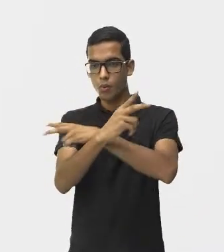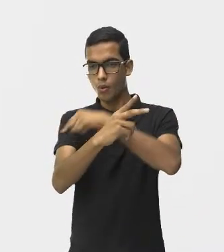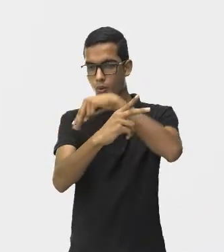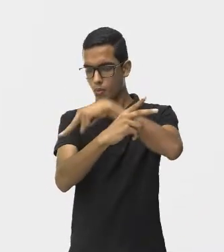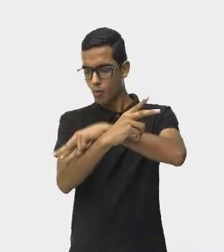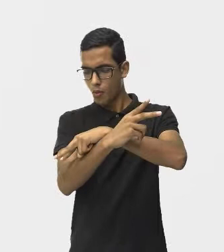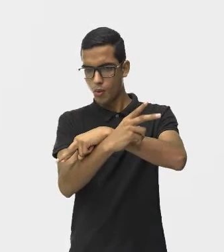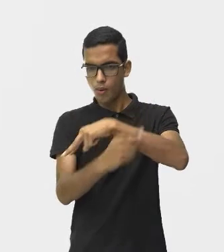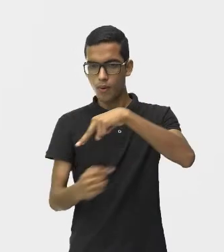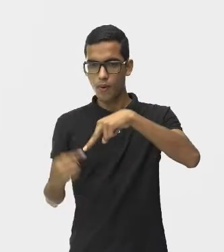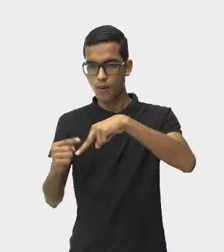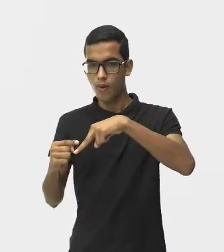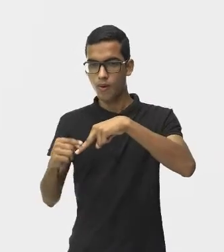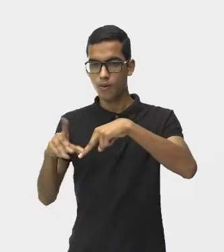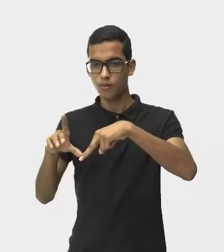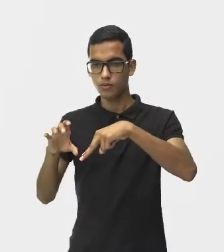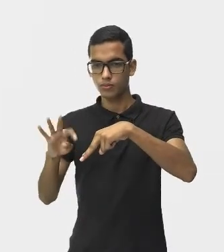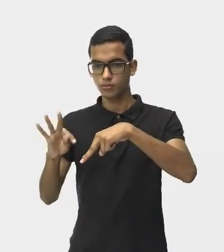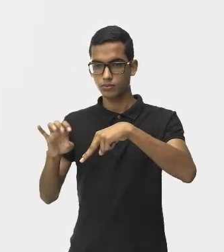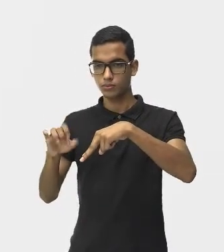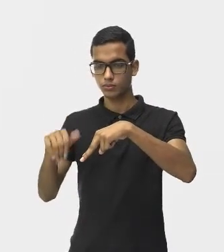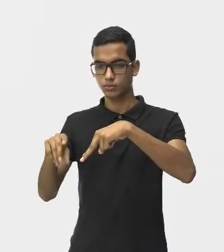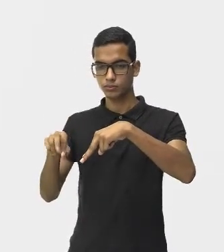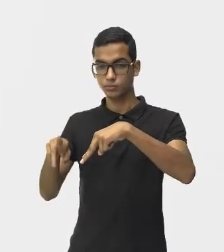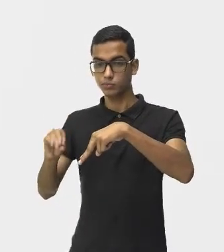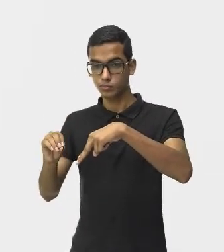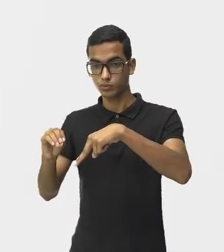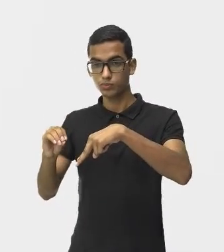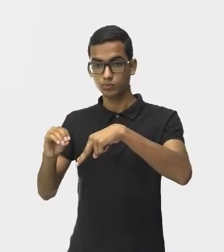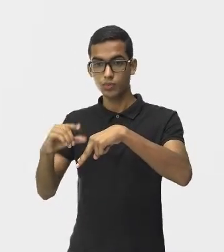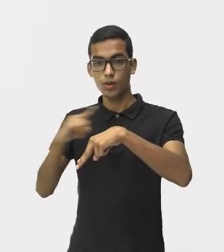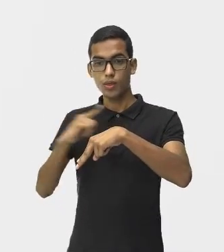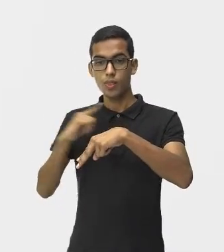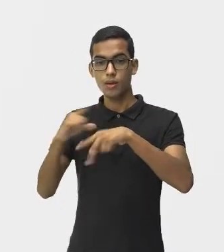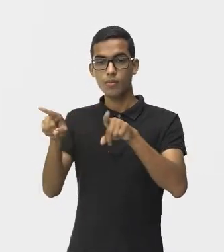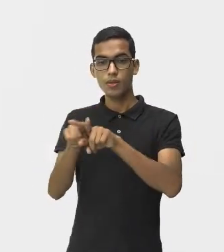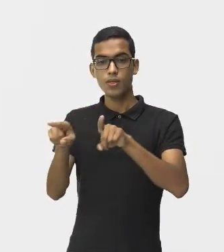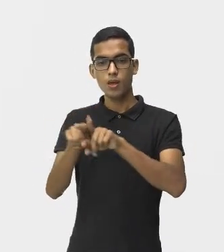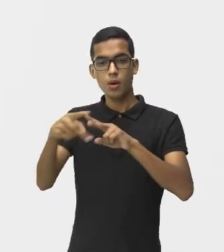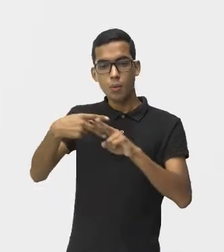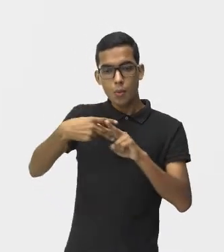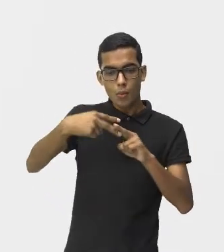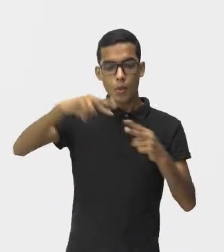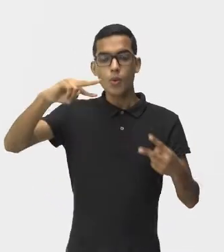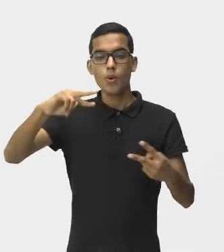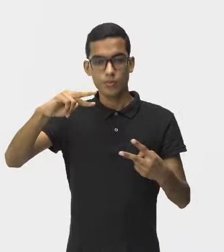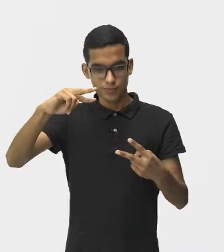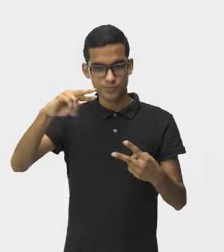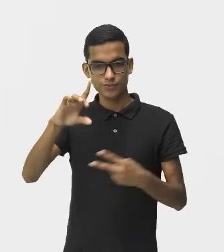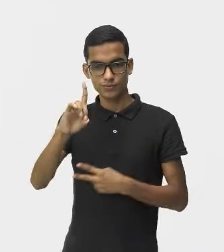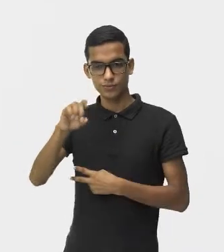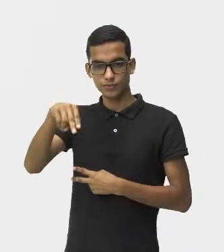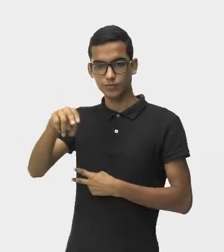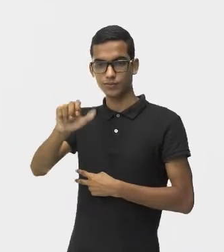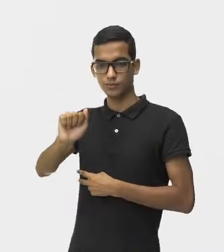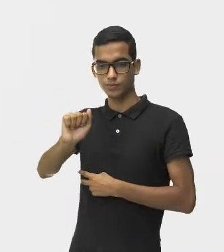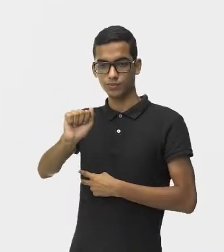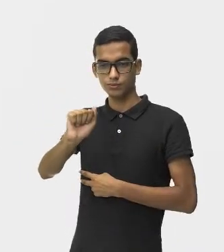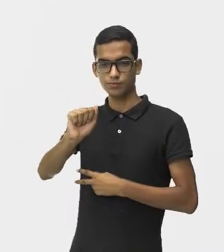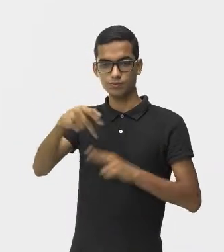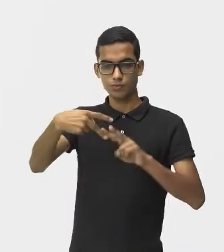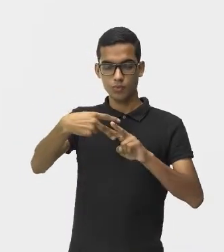E ele é composto por DNA, tá? Então a gente observa aqui, ó, a dupla hélice de